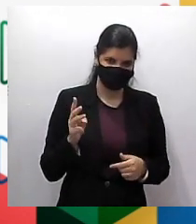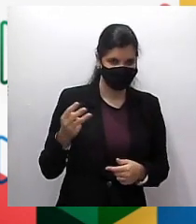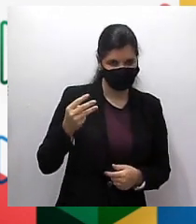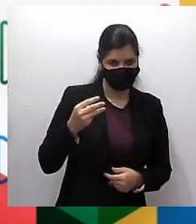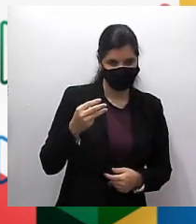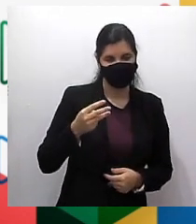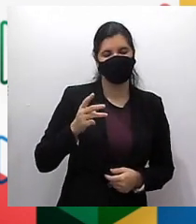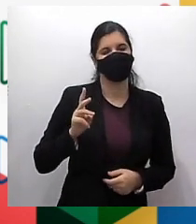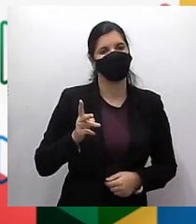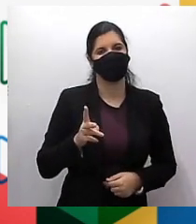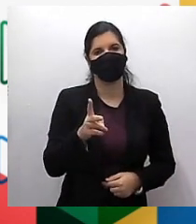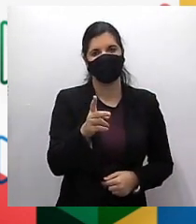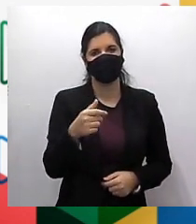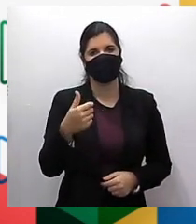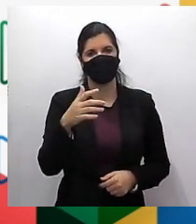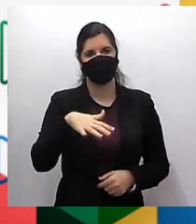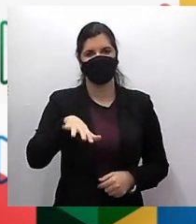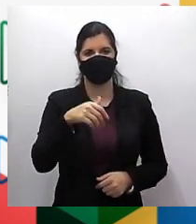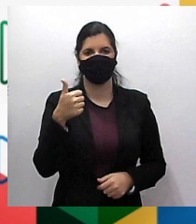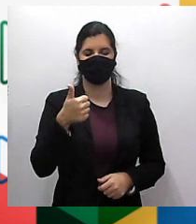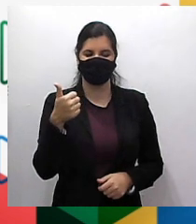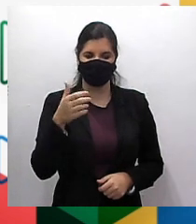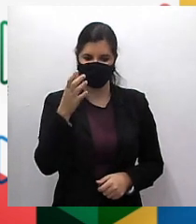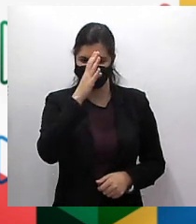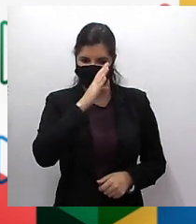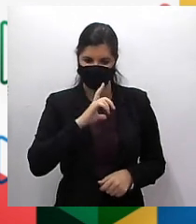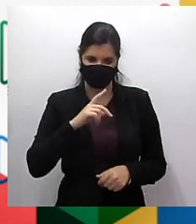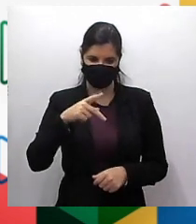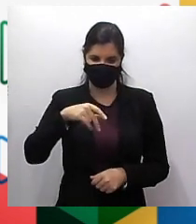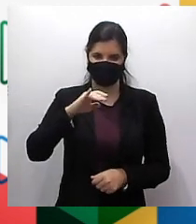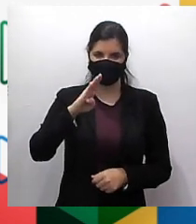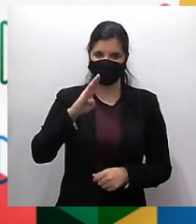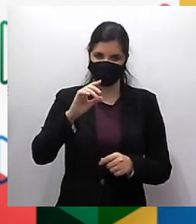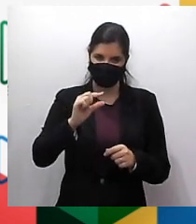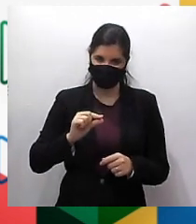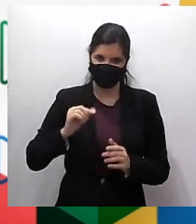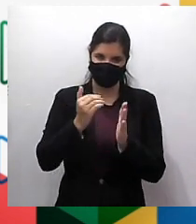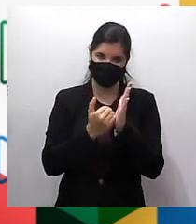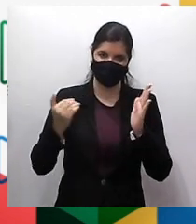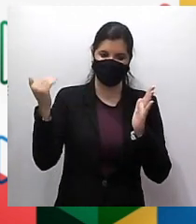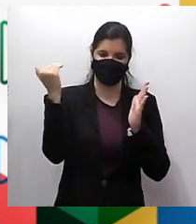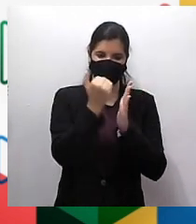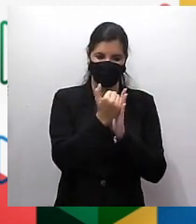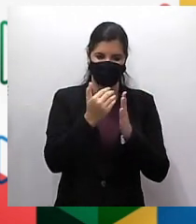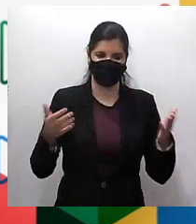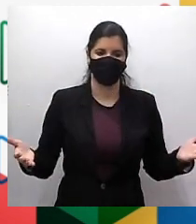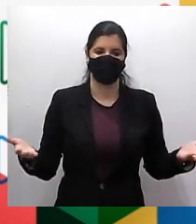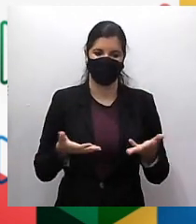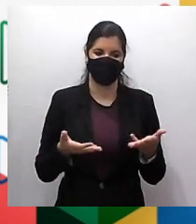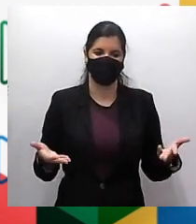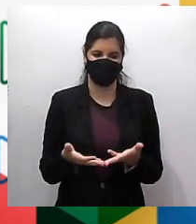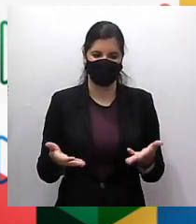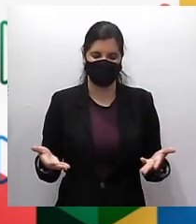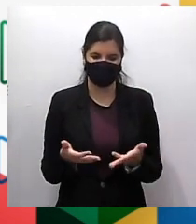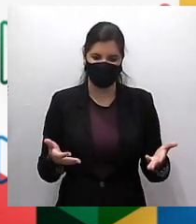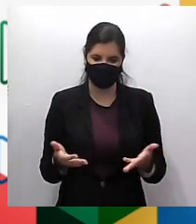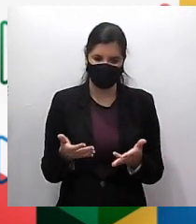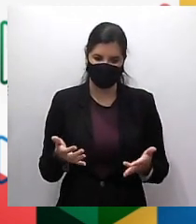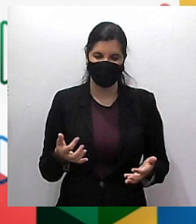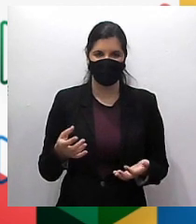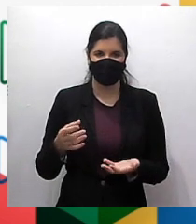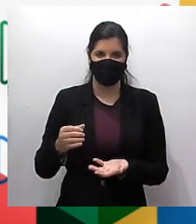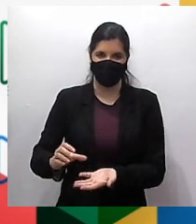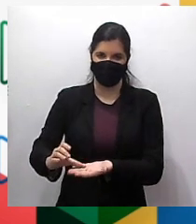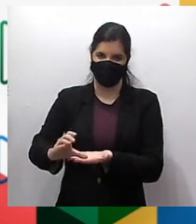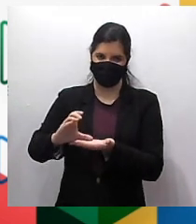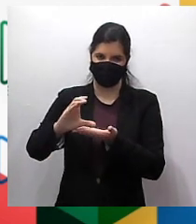gente predominou no setor primário. E o Brasil tem um PIB elevado. Aí vem agora o que nos quebra. A alta renda per